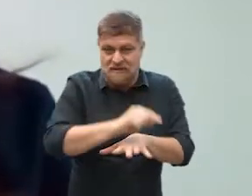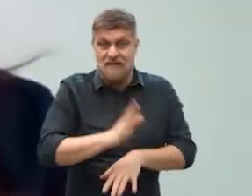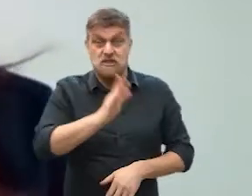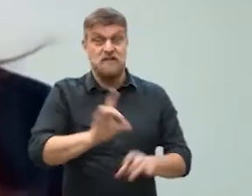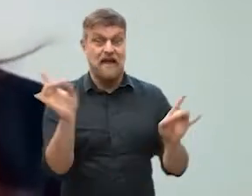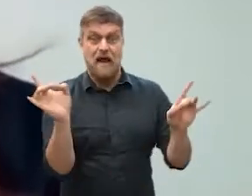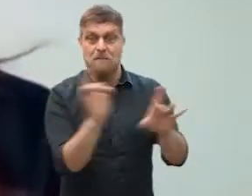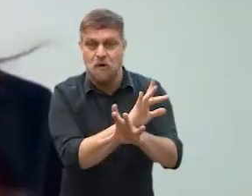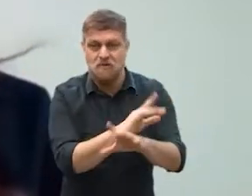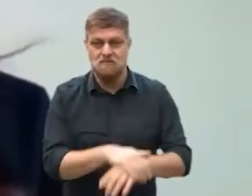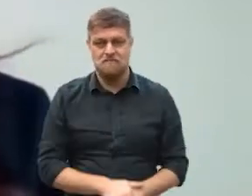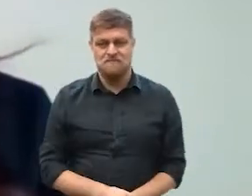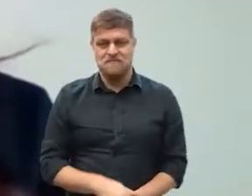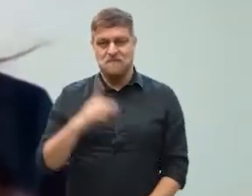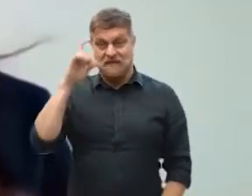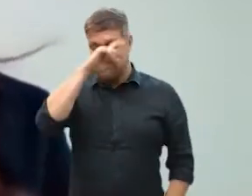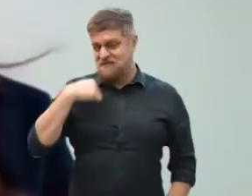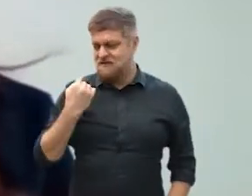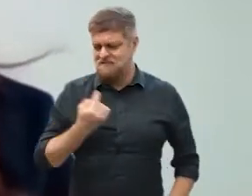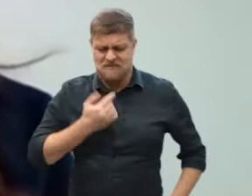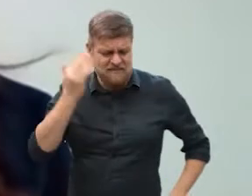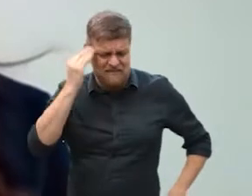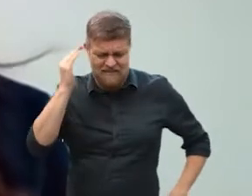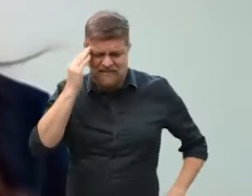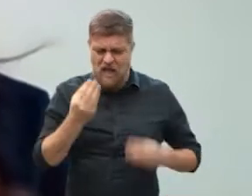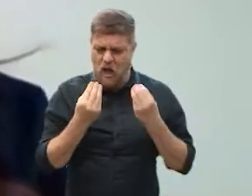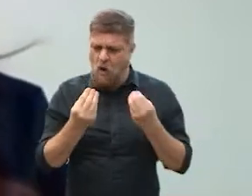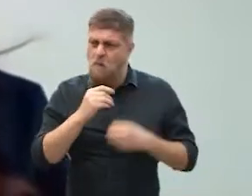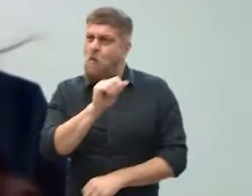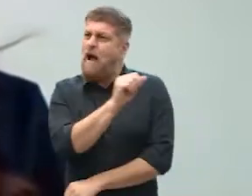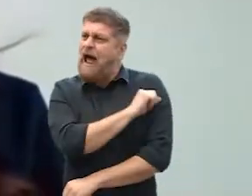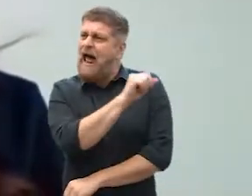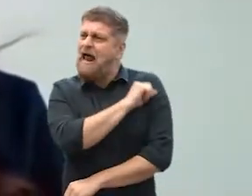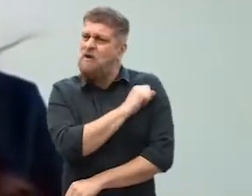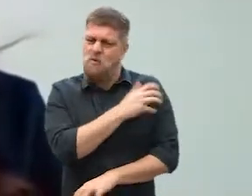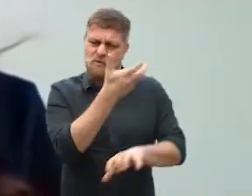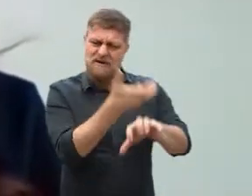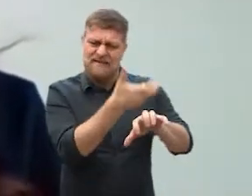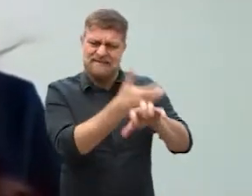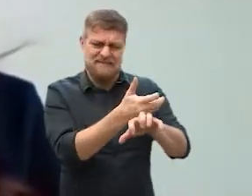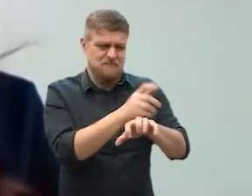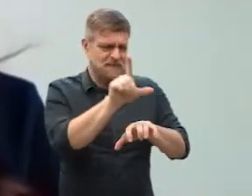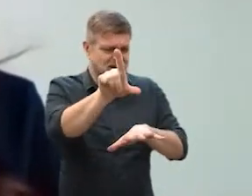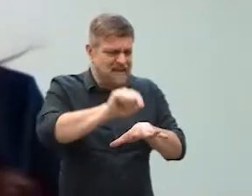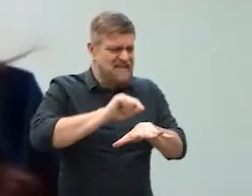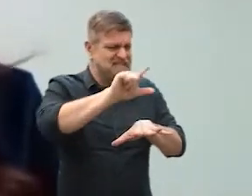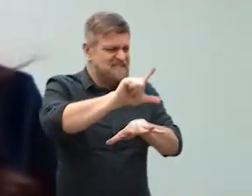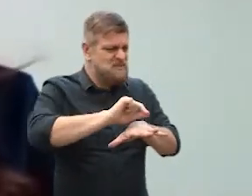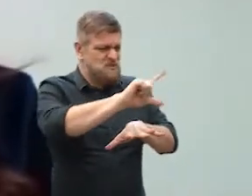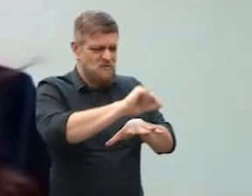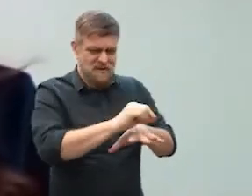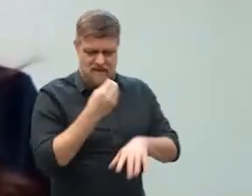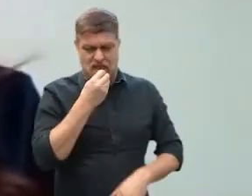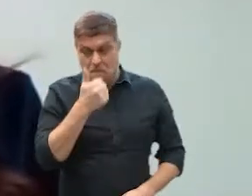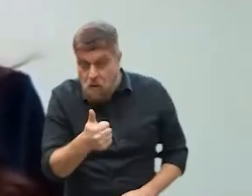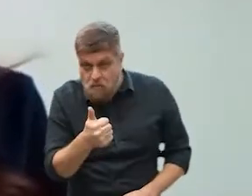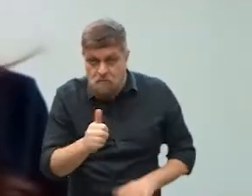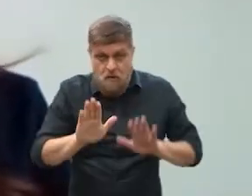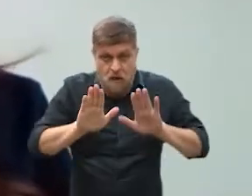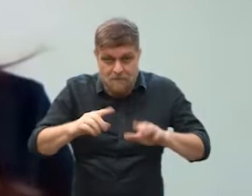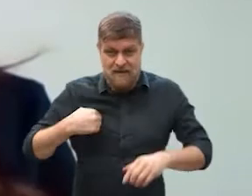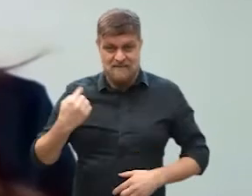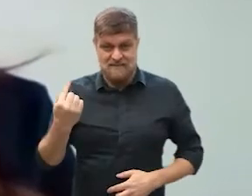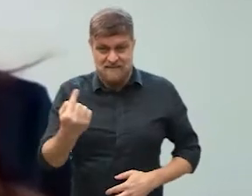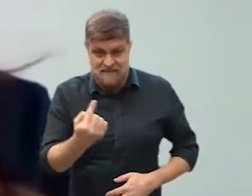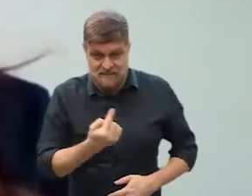tudo ali pronto, ainda é difícil para a gente compreender como que isso vai acontecer e como que isso é efetivamente bom. Mas no momento que a gente